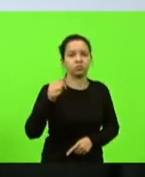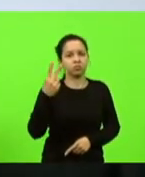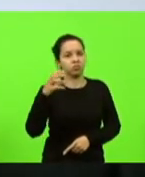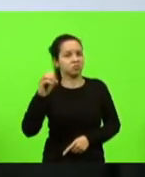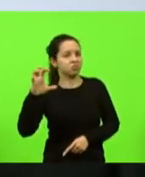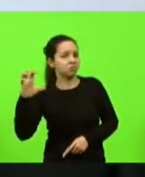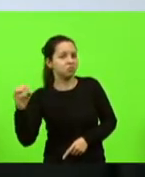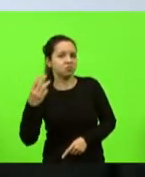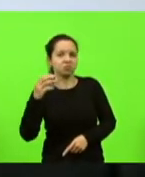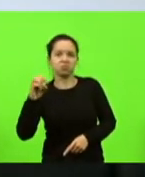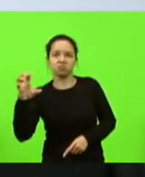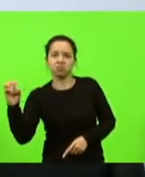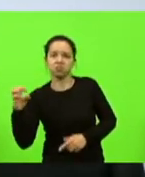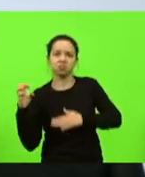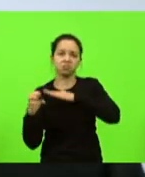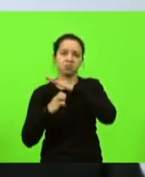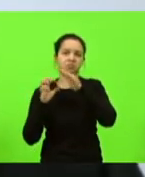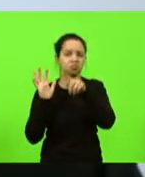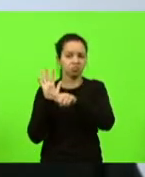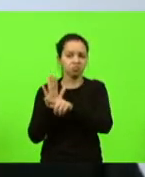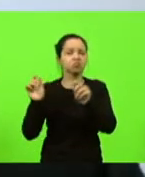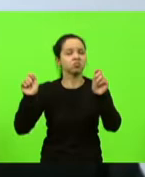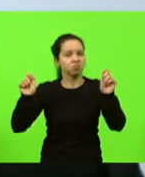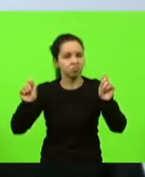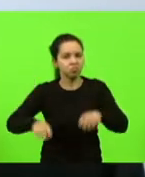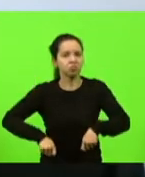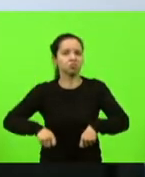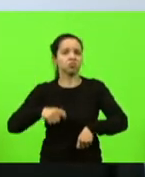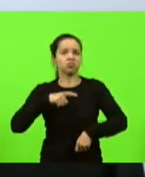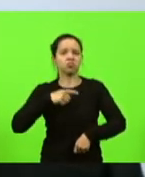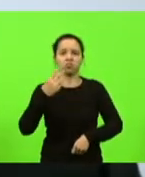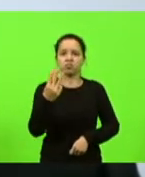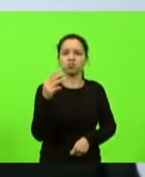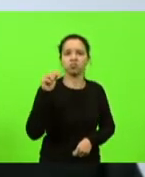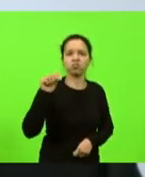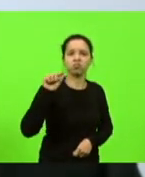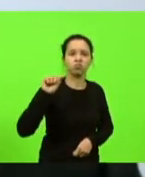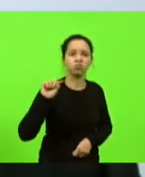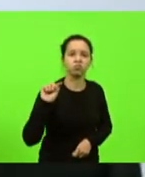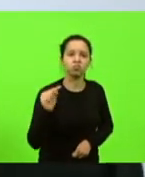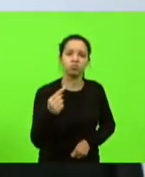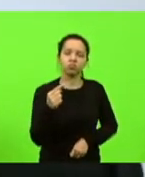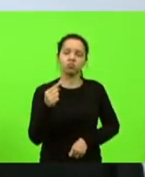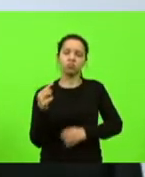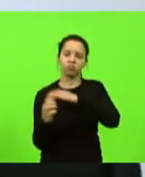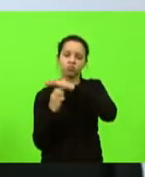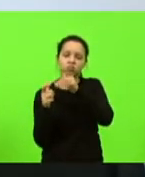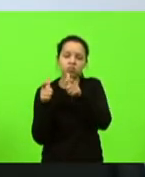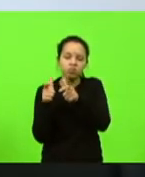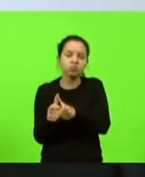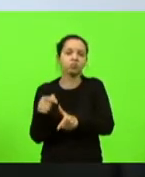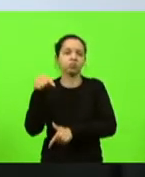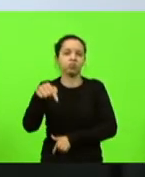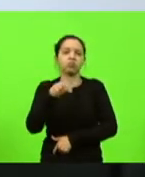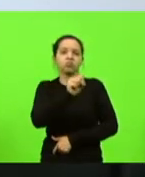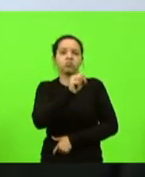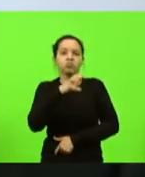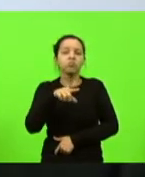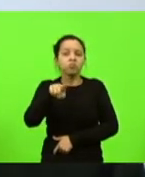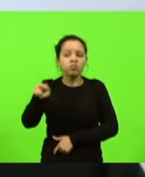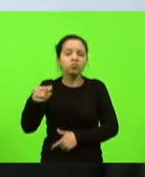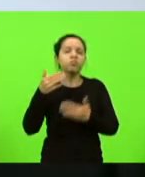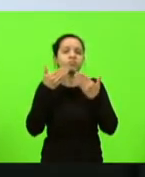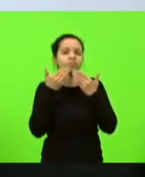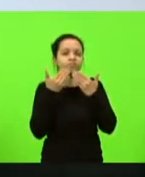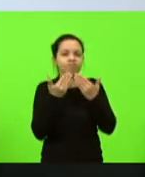2.200, 2.300 empresas. Nós temos 37 mil micro e pequenas empresas em Santa Catarina e eles estão clamando, pedindo.